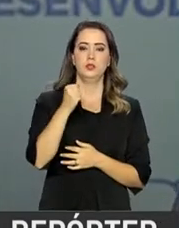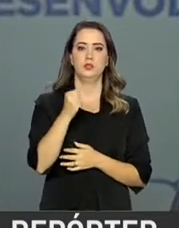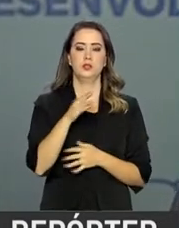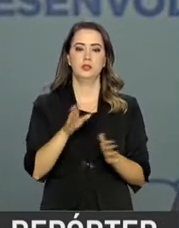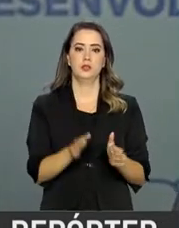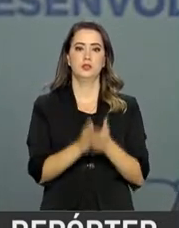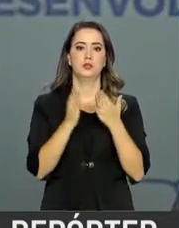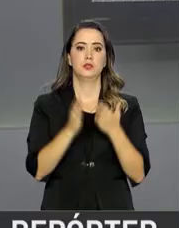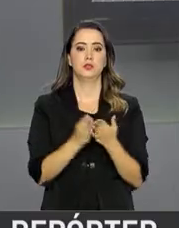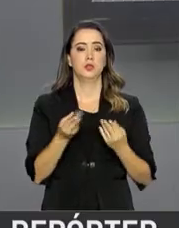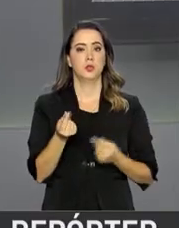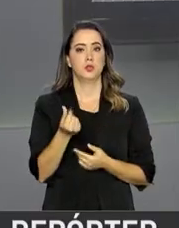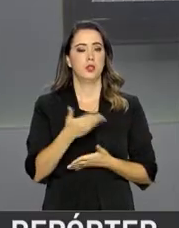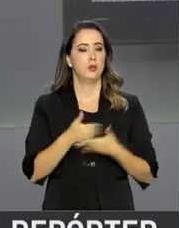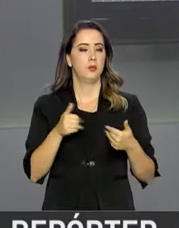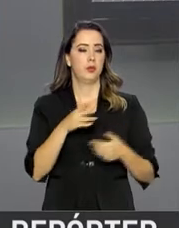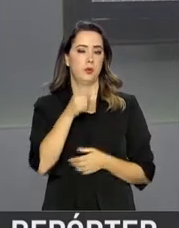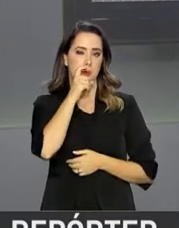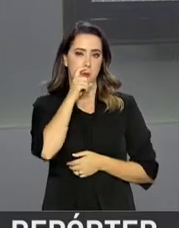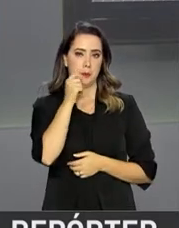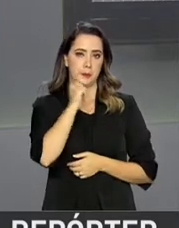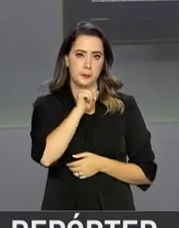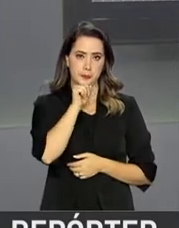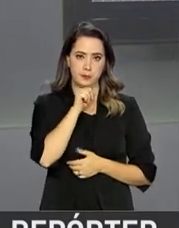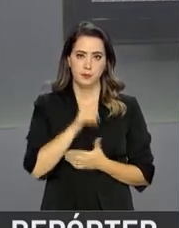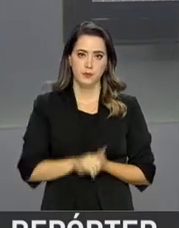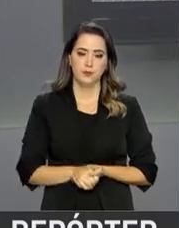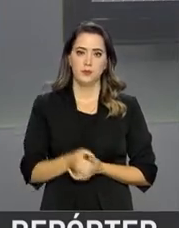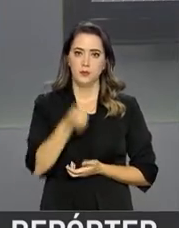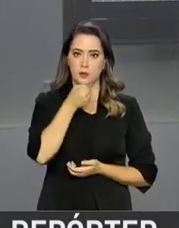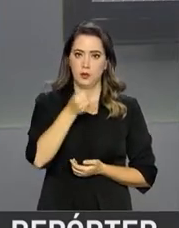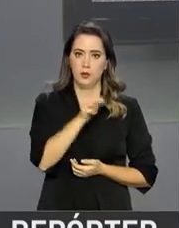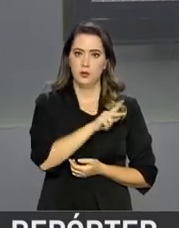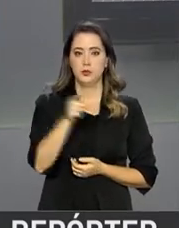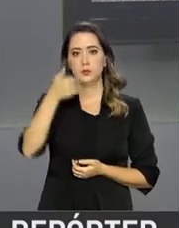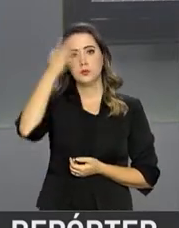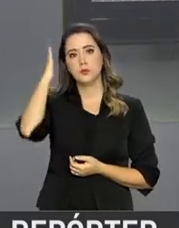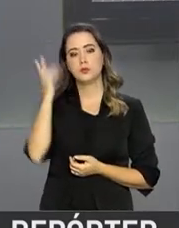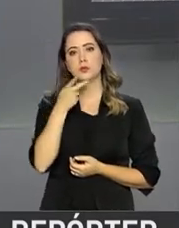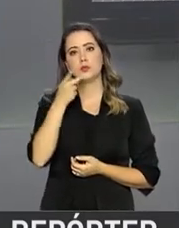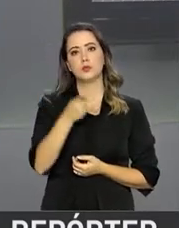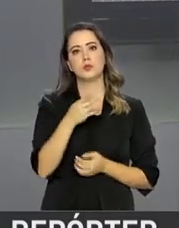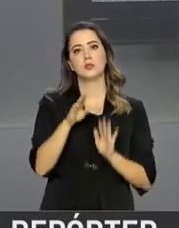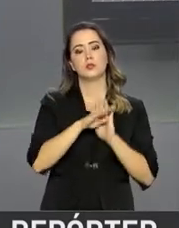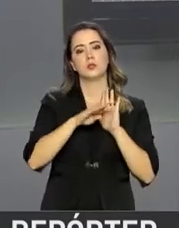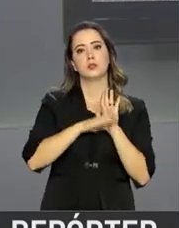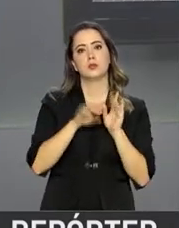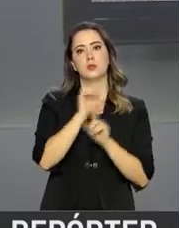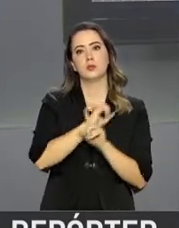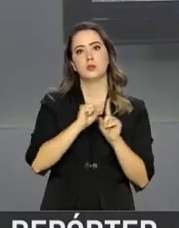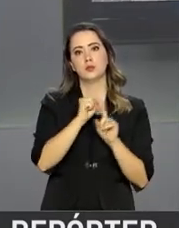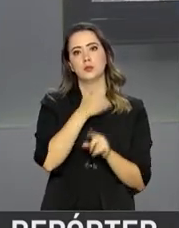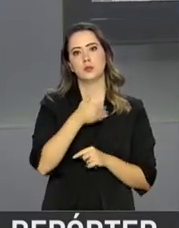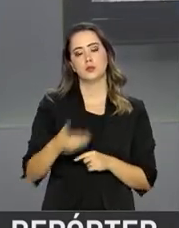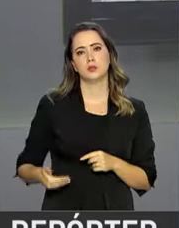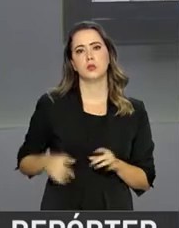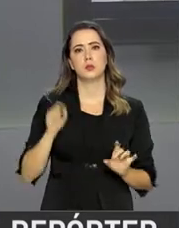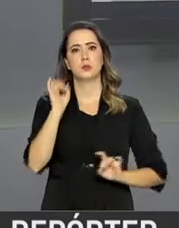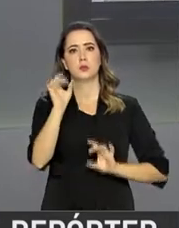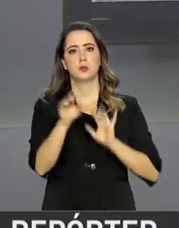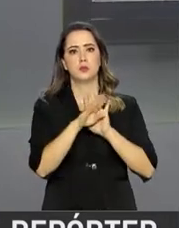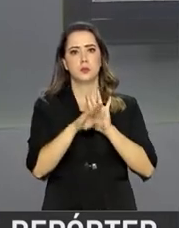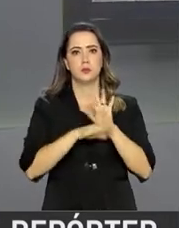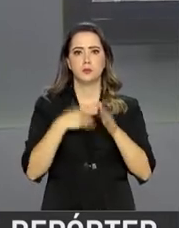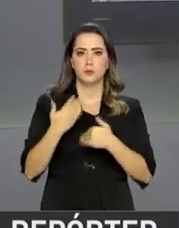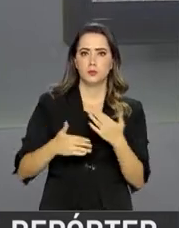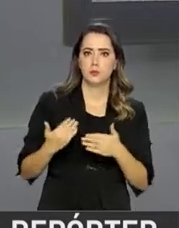melhor que os seus pais em seu discurso o presidente michel temer destacou os programas sociais do governo em especial o